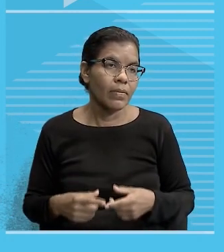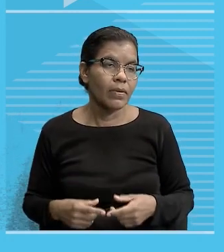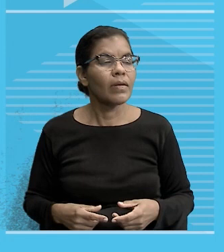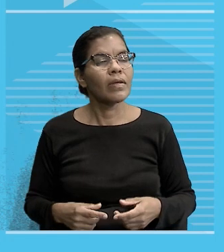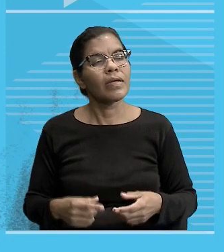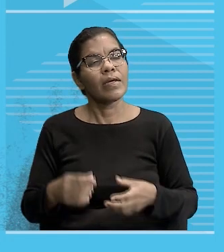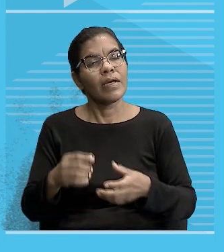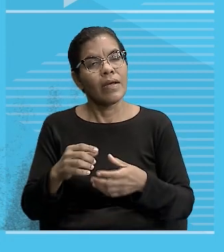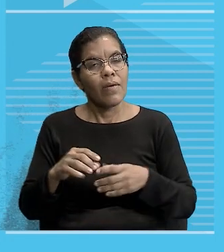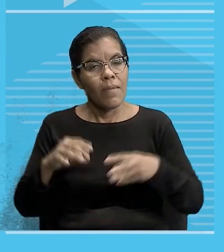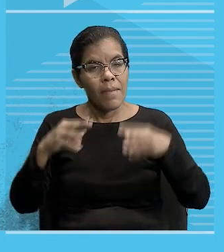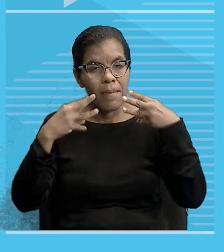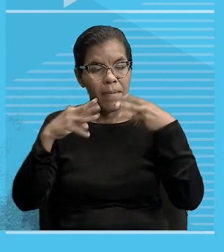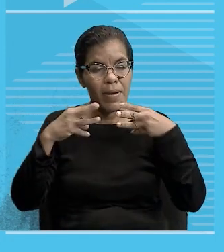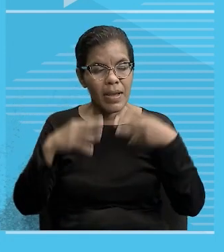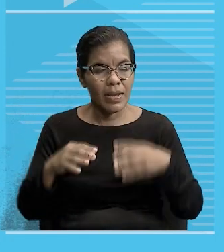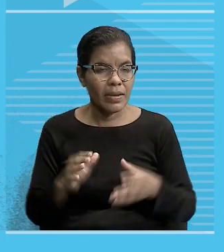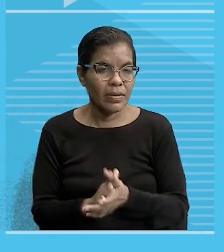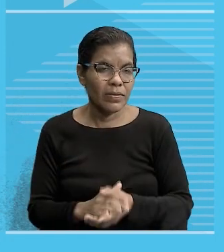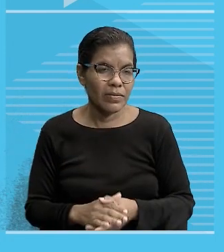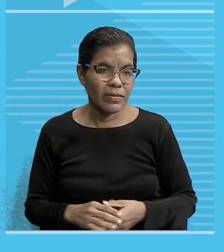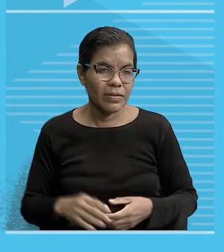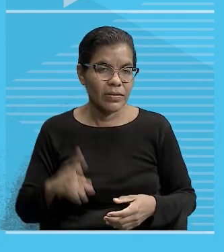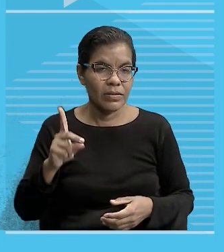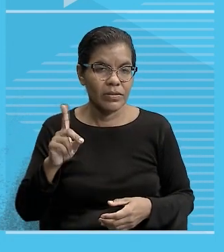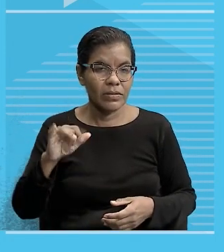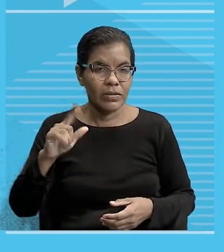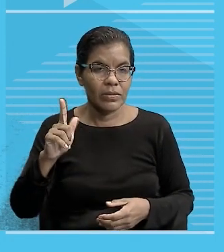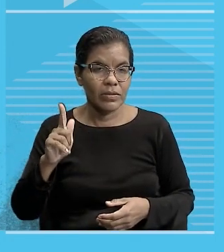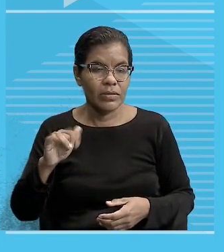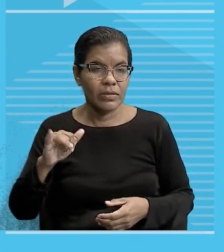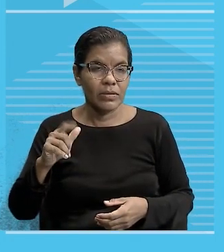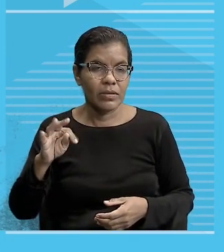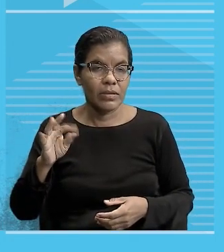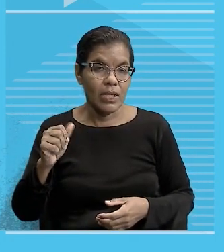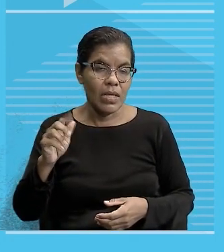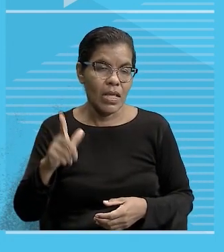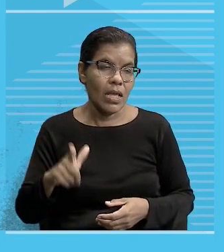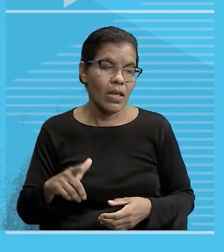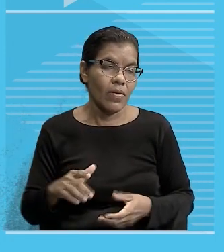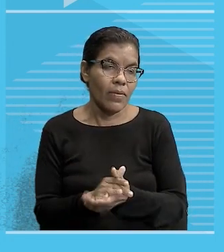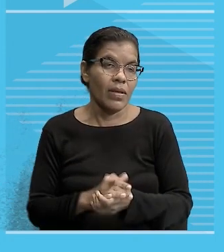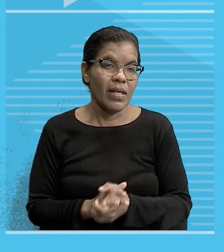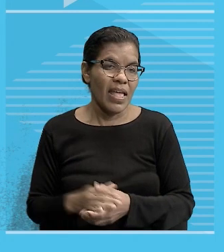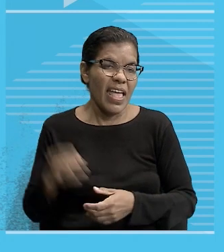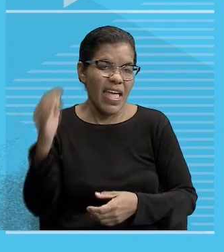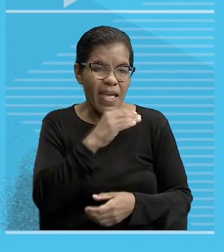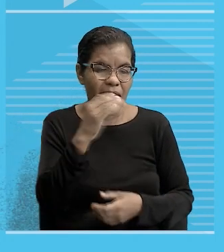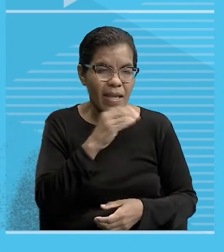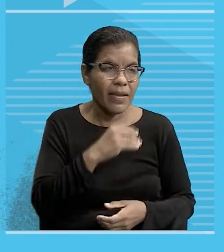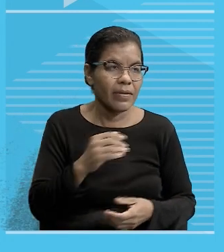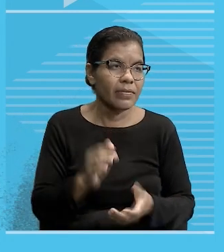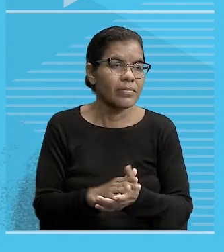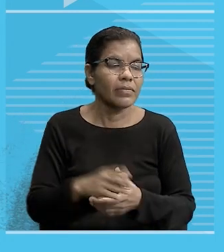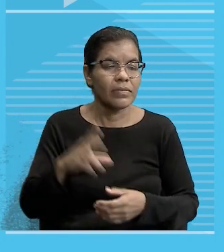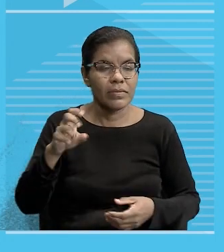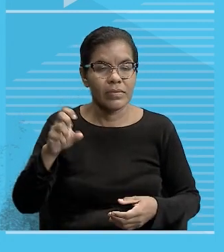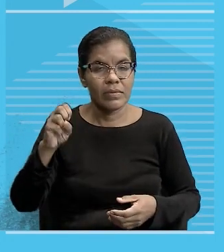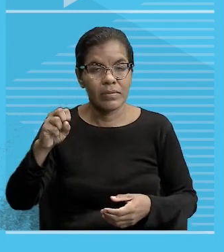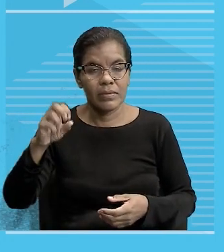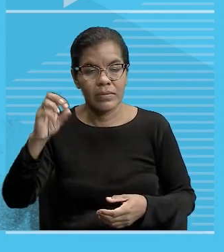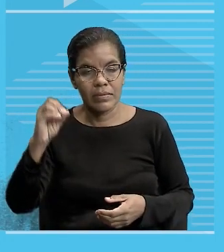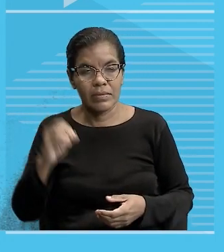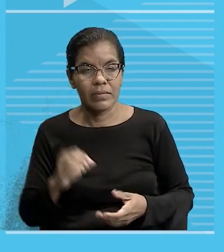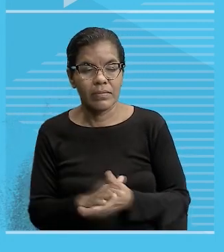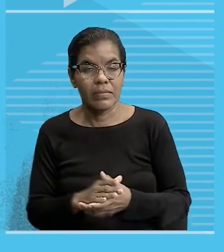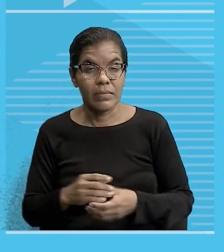ele é isso muito rápido gente muito rápido então o mate 5.0 ele